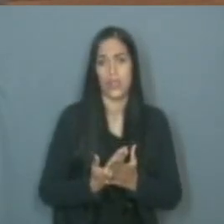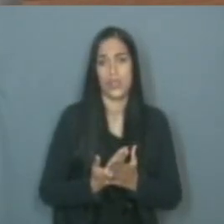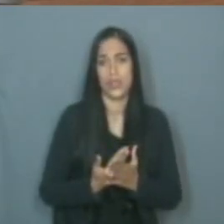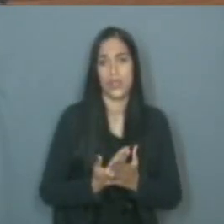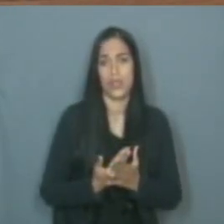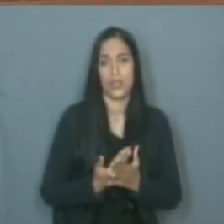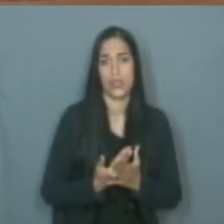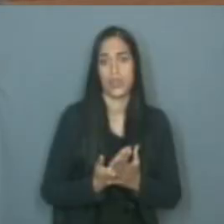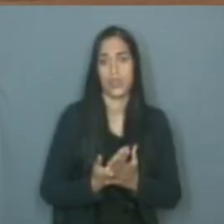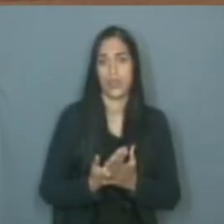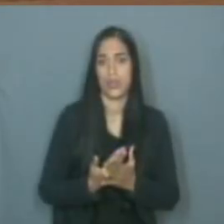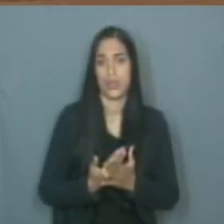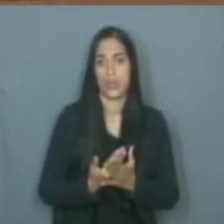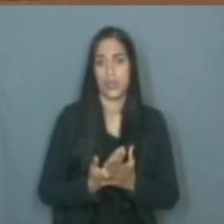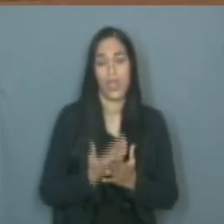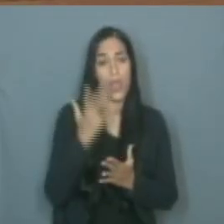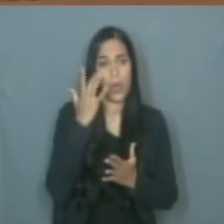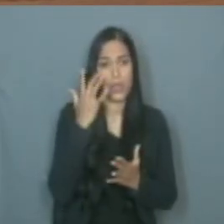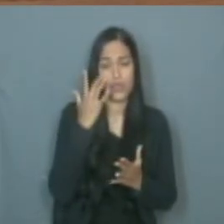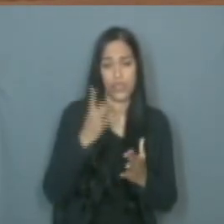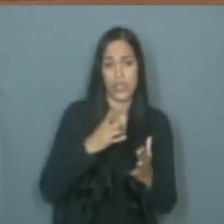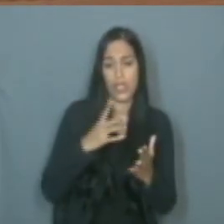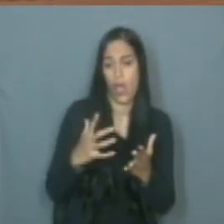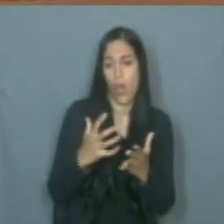tinha uma gambiarra do posto, capaz de ter também.